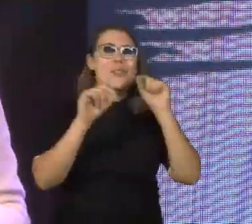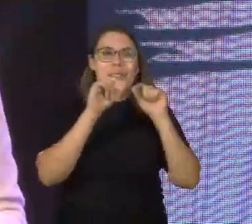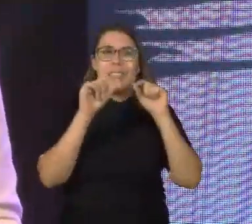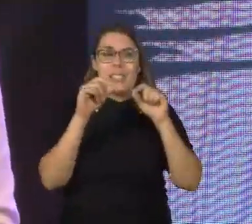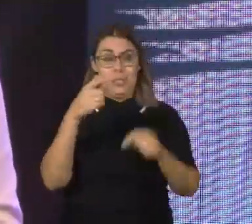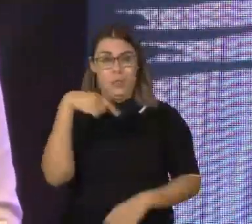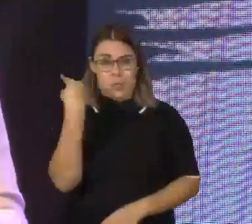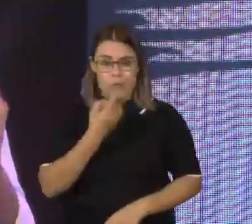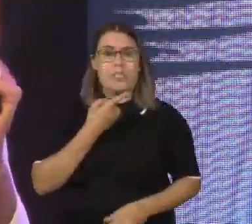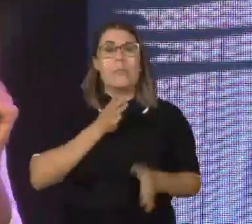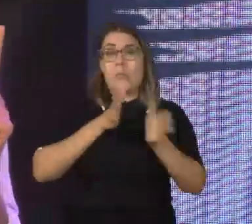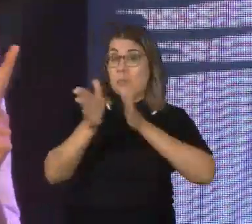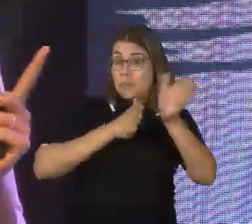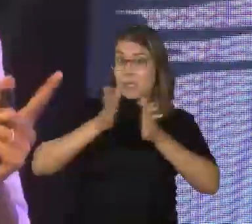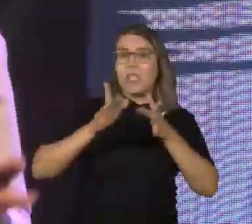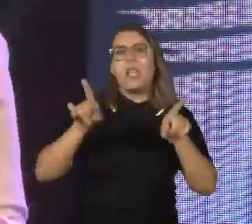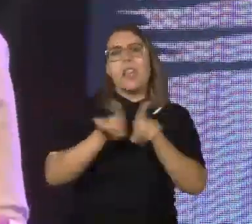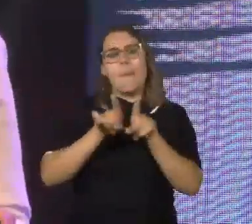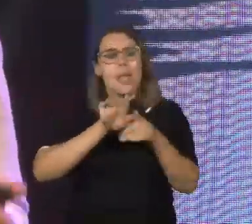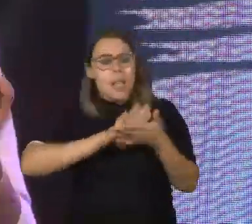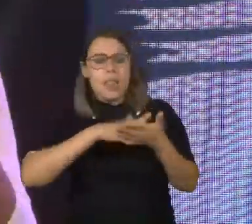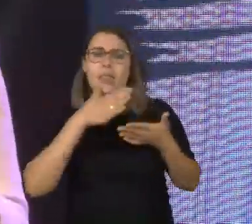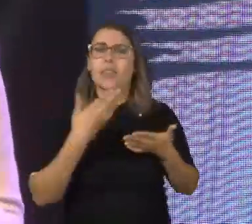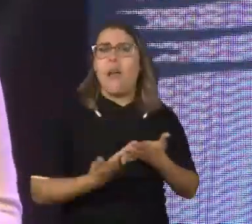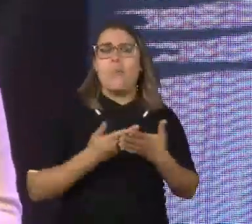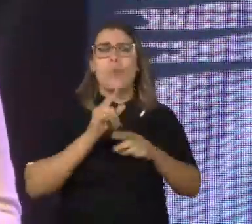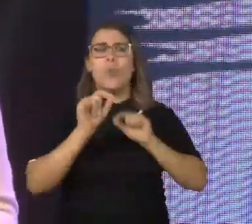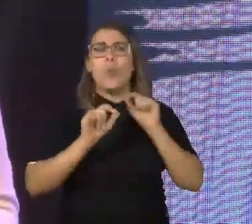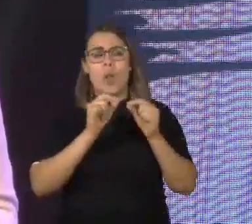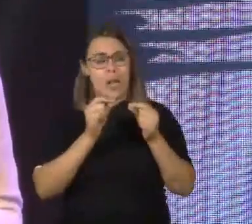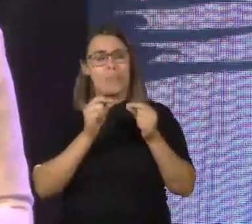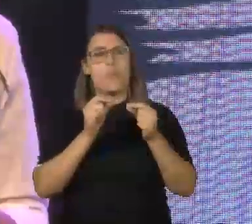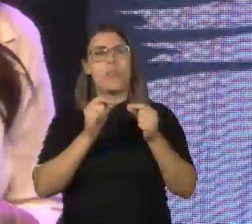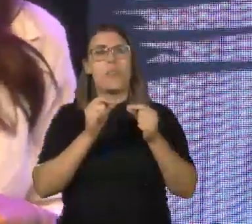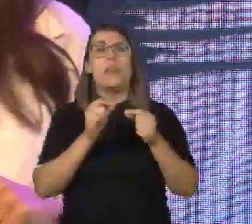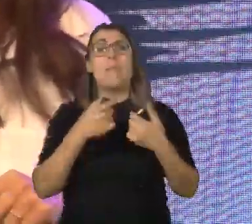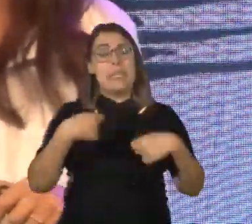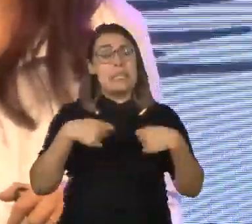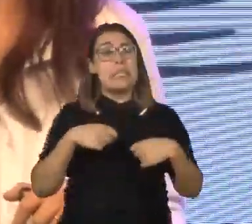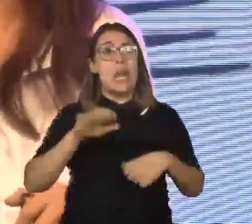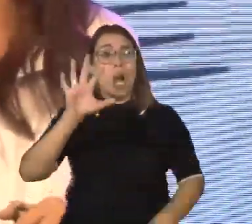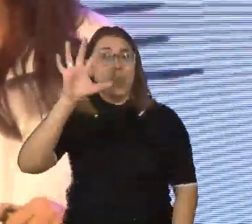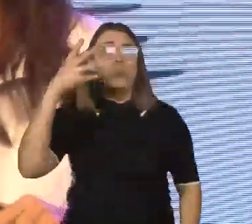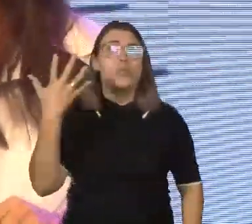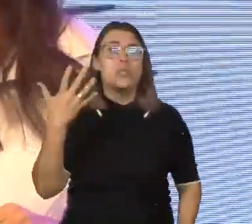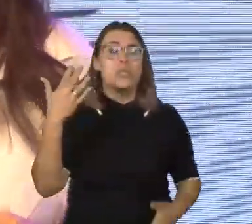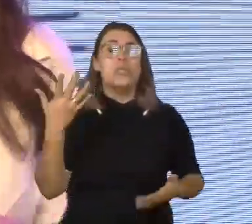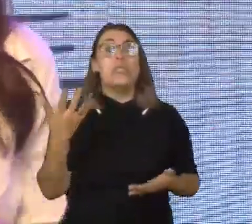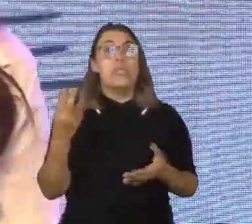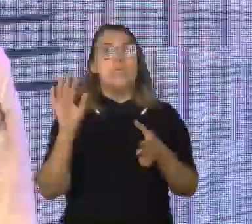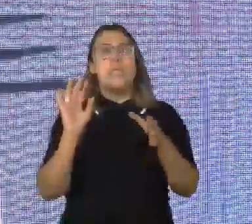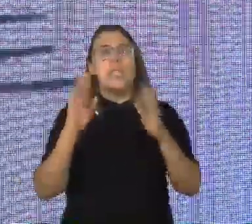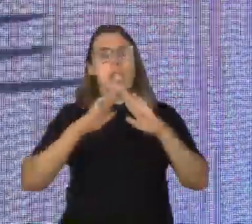tem acessibilidade, que a gente tem intérpretes de Libras, e essa comunicação também precisa acontecer dentro da escola.